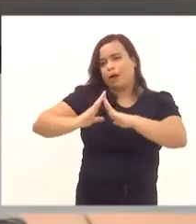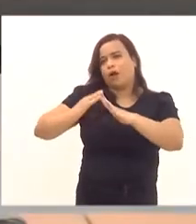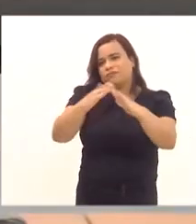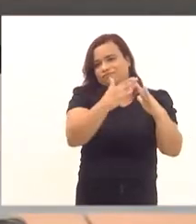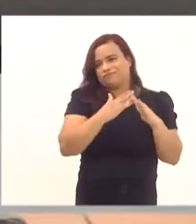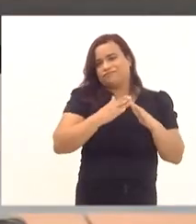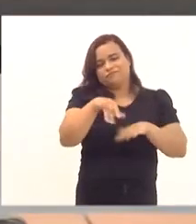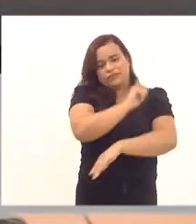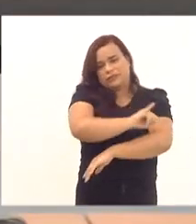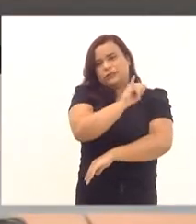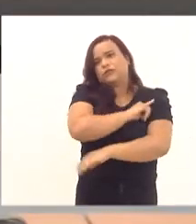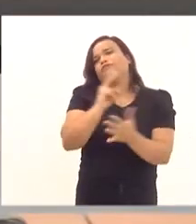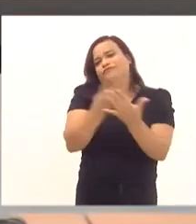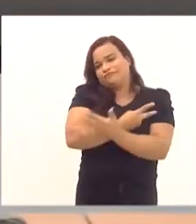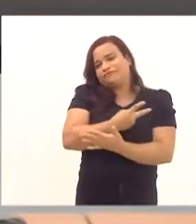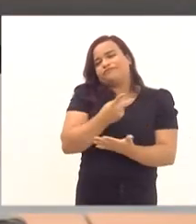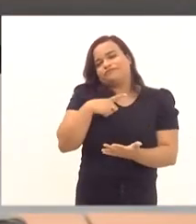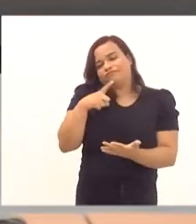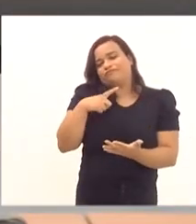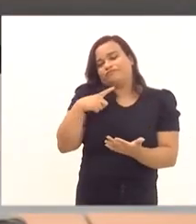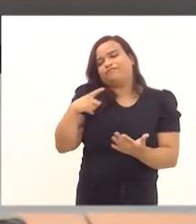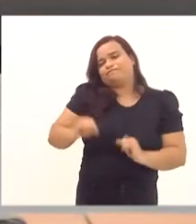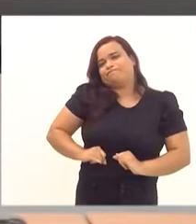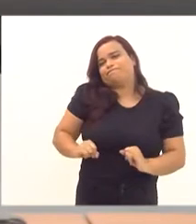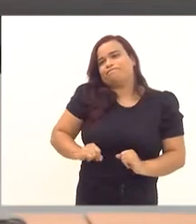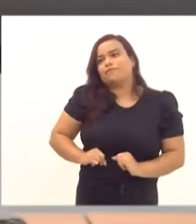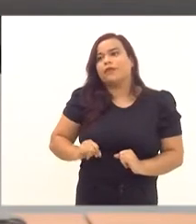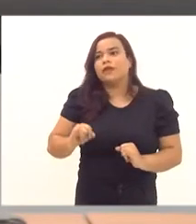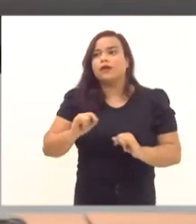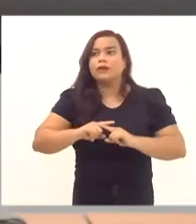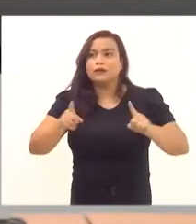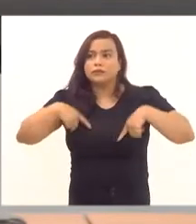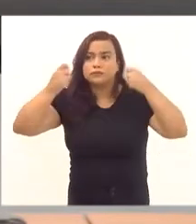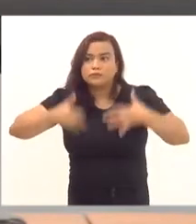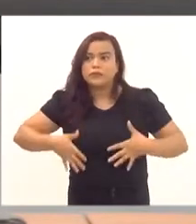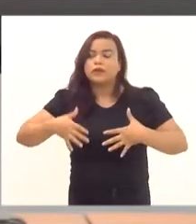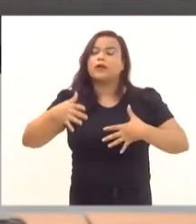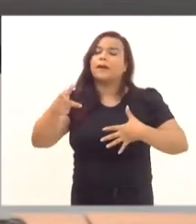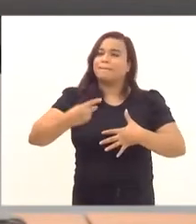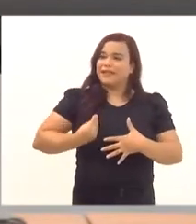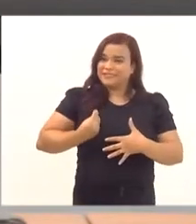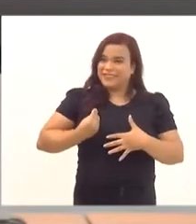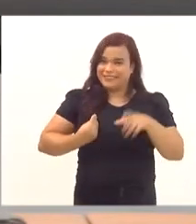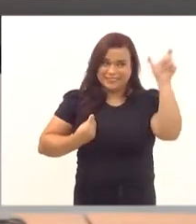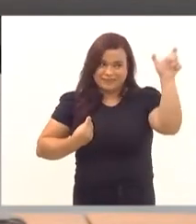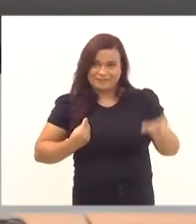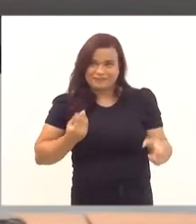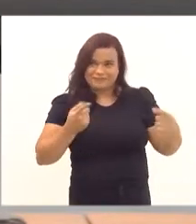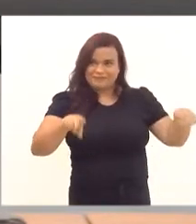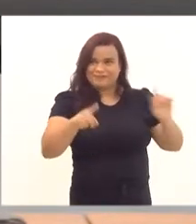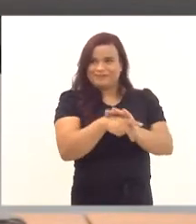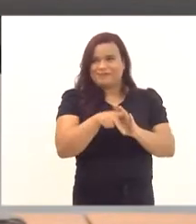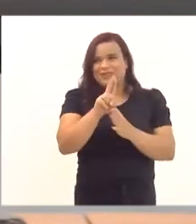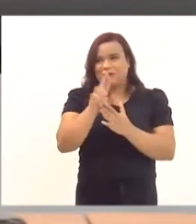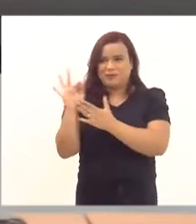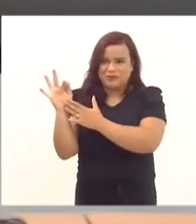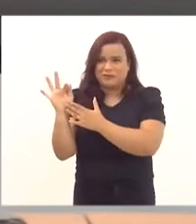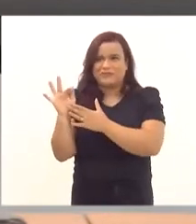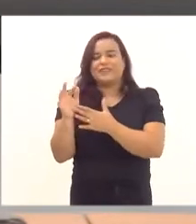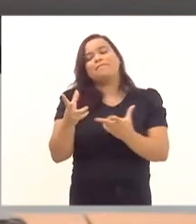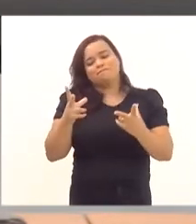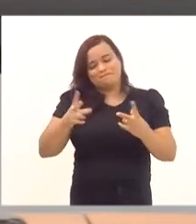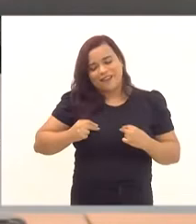no Rio de Janeiro então assim queria fazer me alonguei essa introdução mas a presença da Orquestra Sinfônica Nacional da UFF justifica e merece